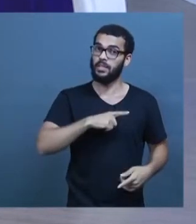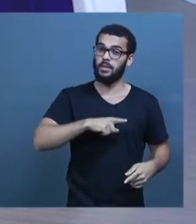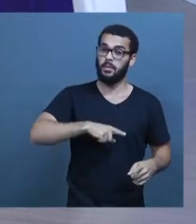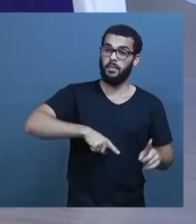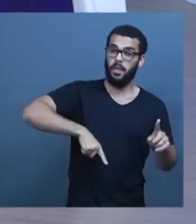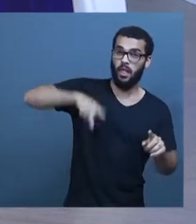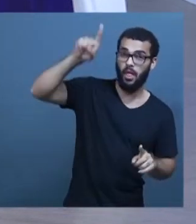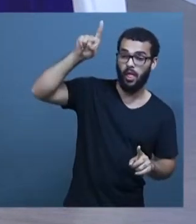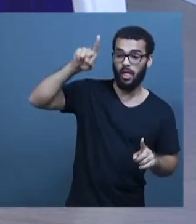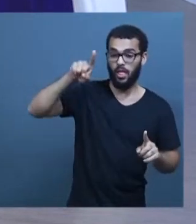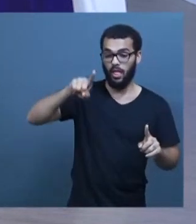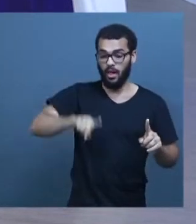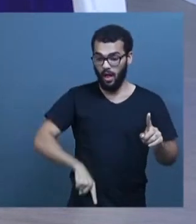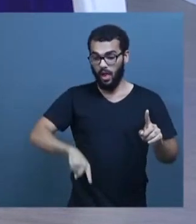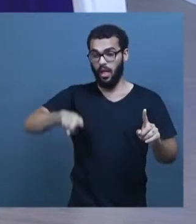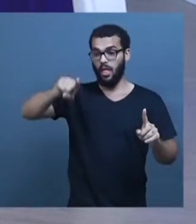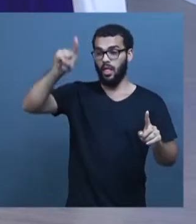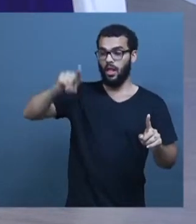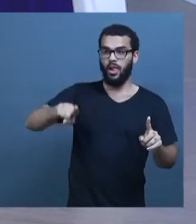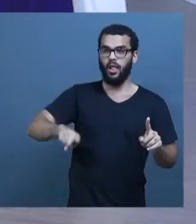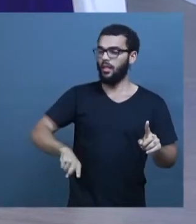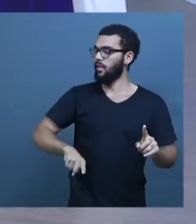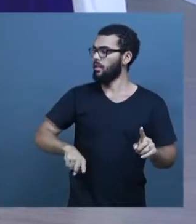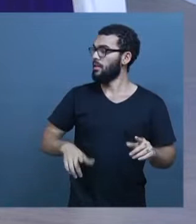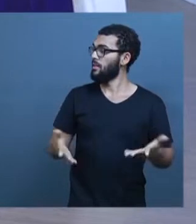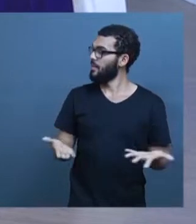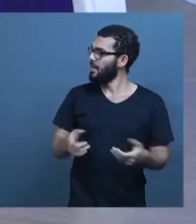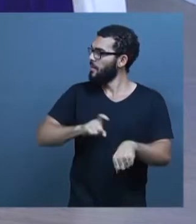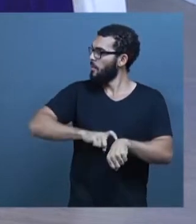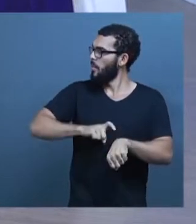é o momento, quando o empresário tem